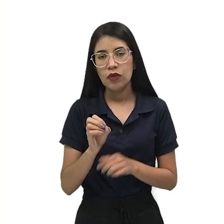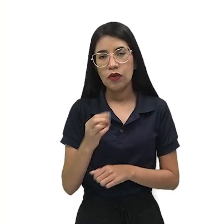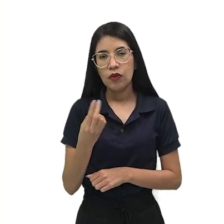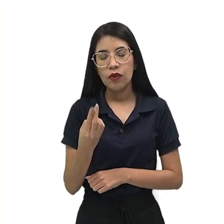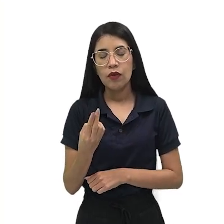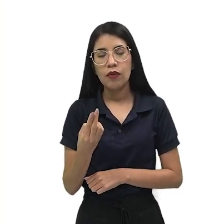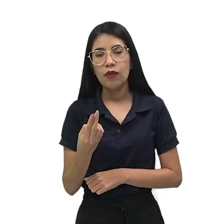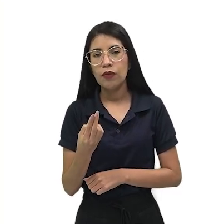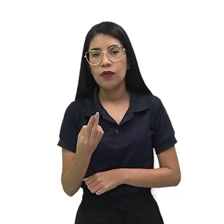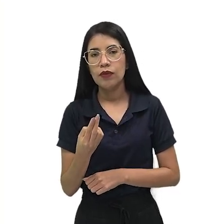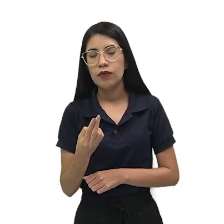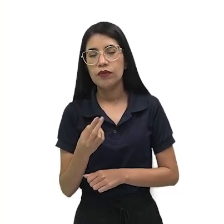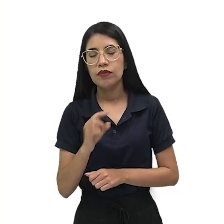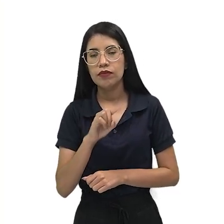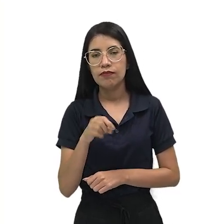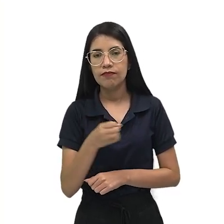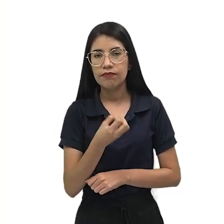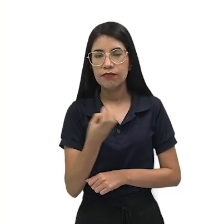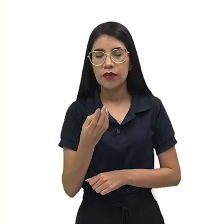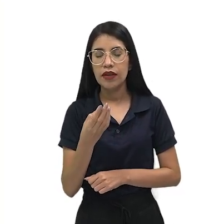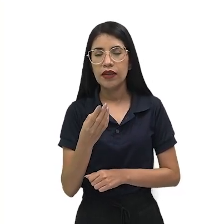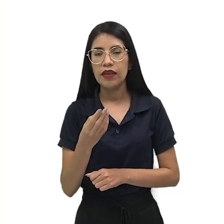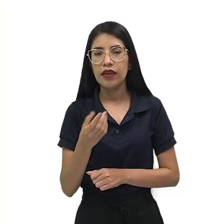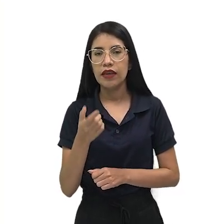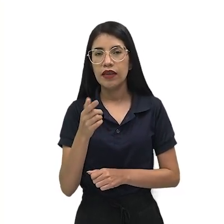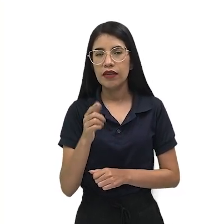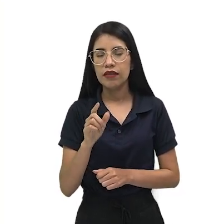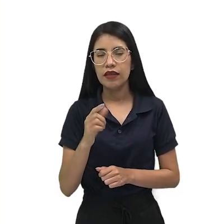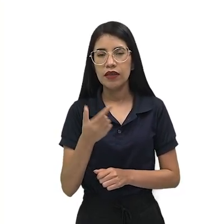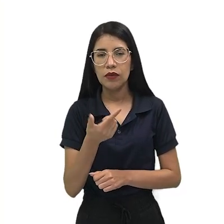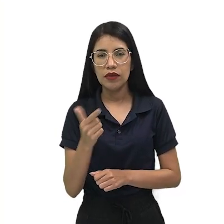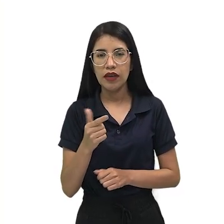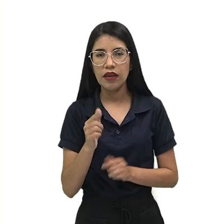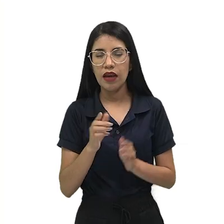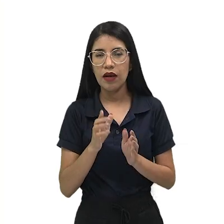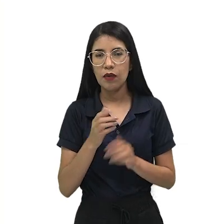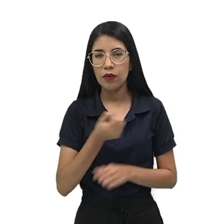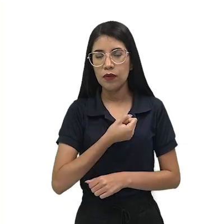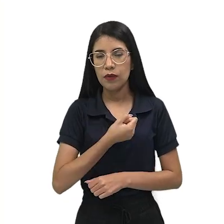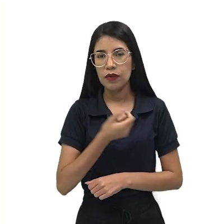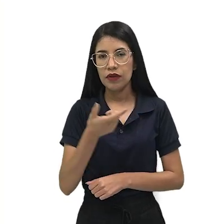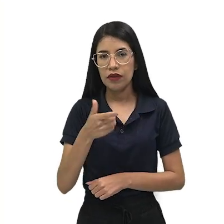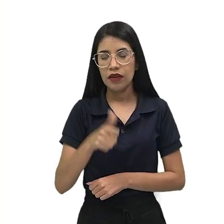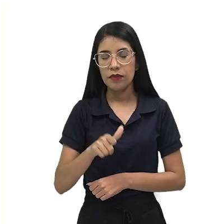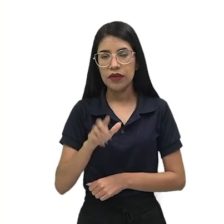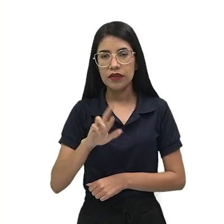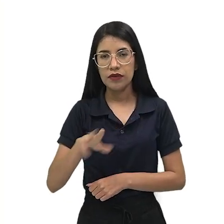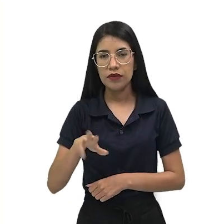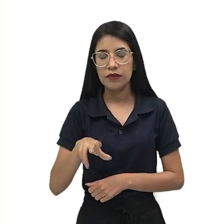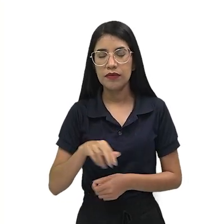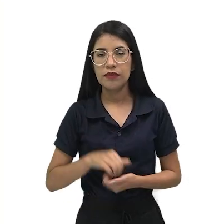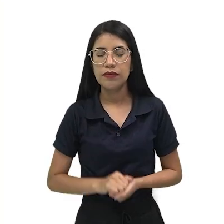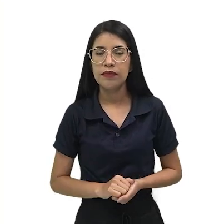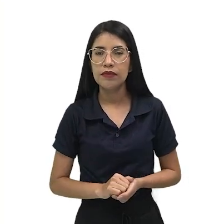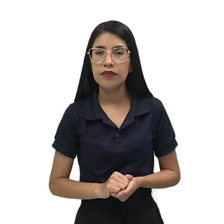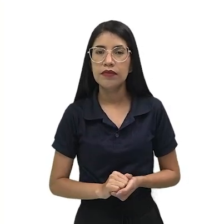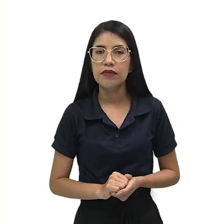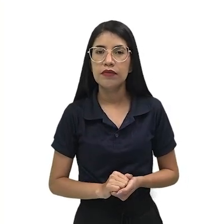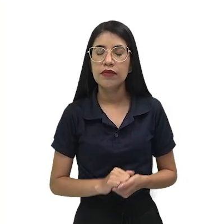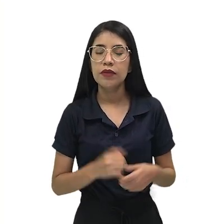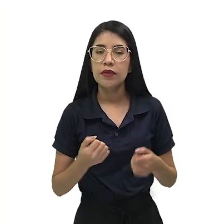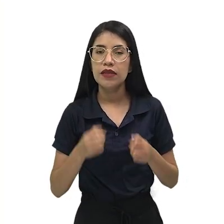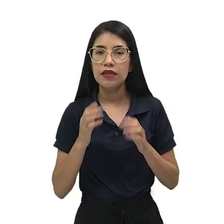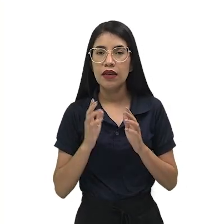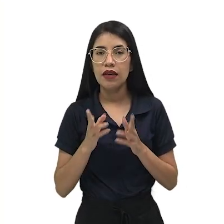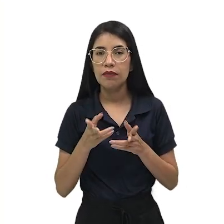ela é uma dízima periódica composta? Que é importante que você, ao olhar para a dízima,